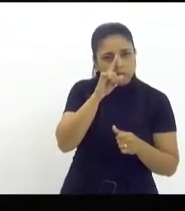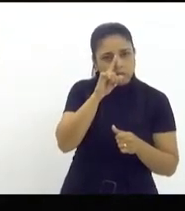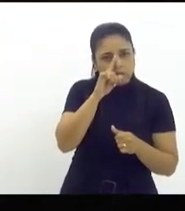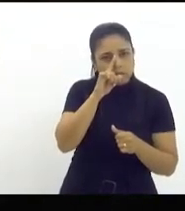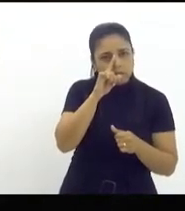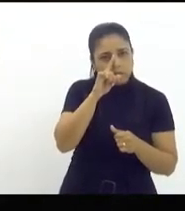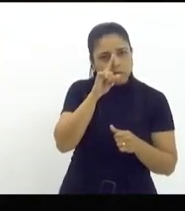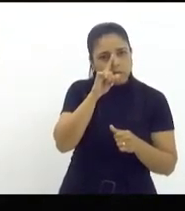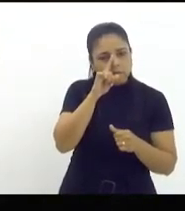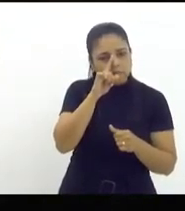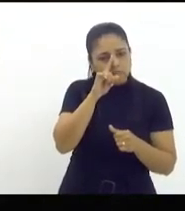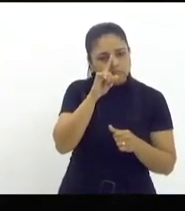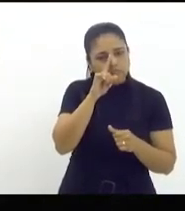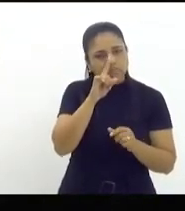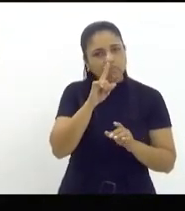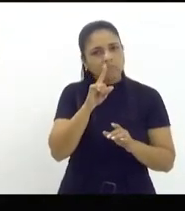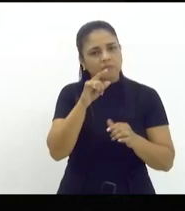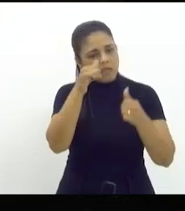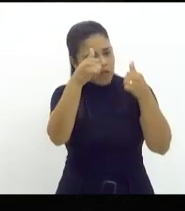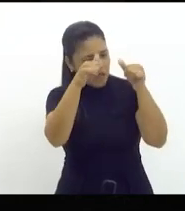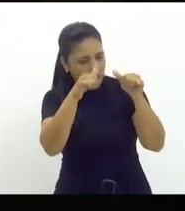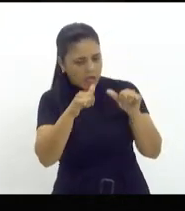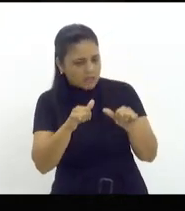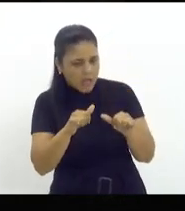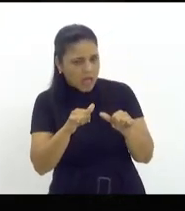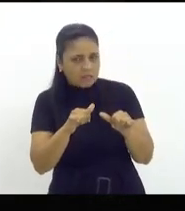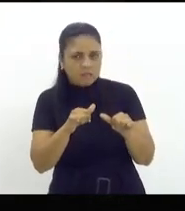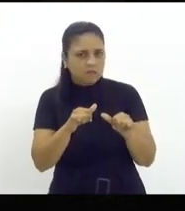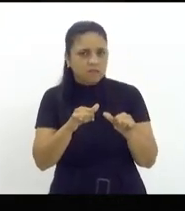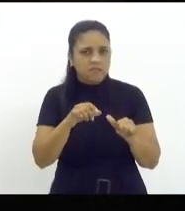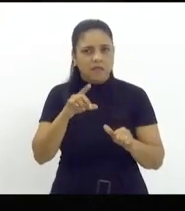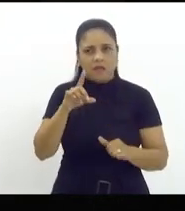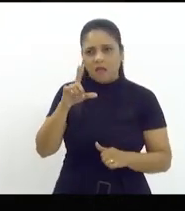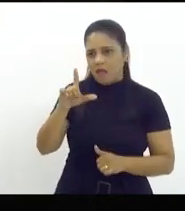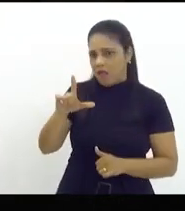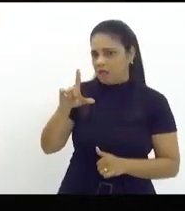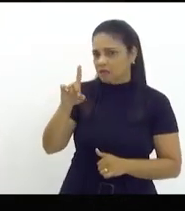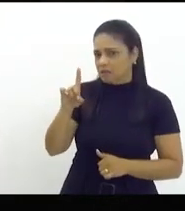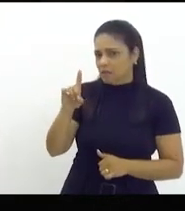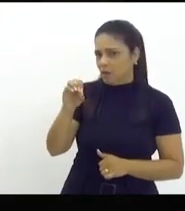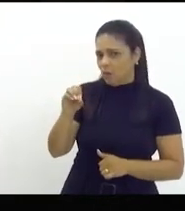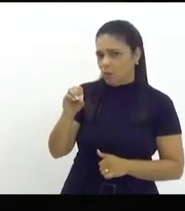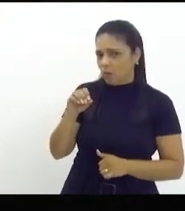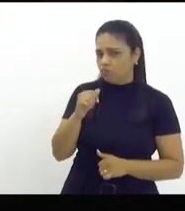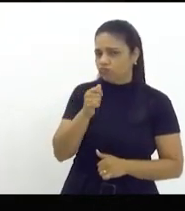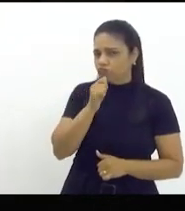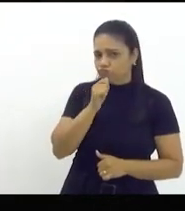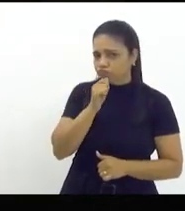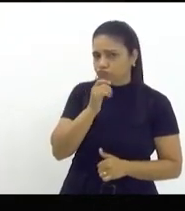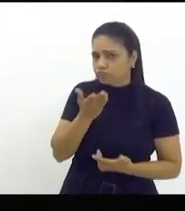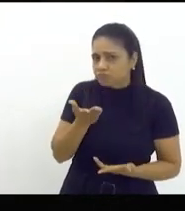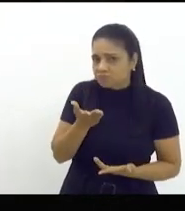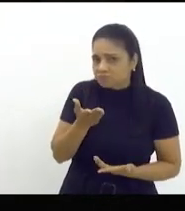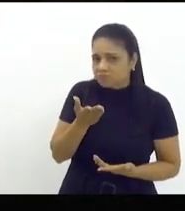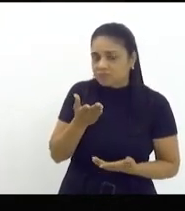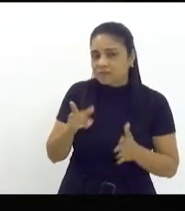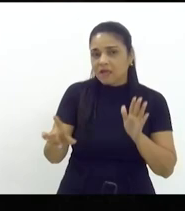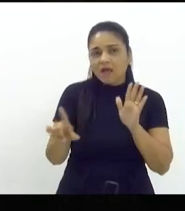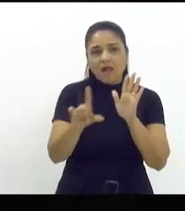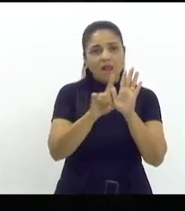não entrou A análise ainda da ldu que é uma lei que só foi promulgada